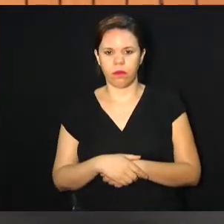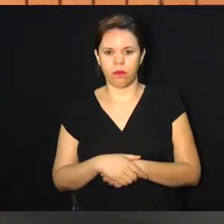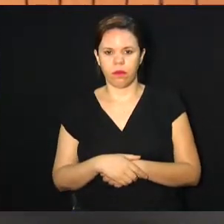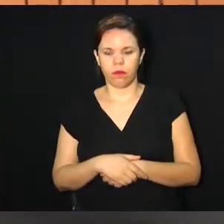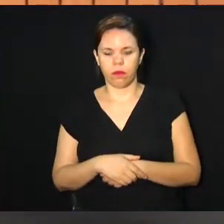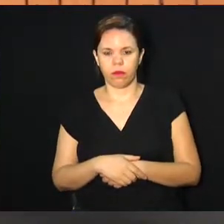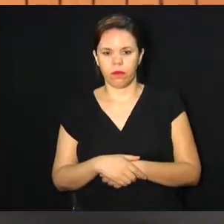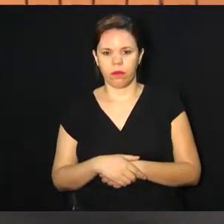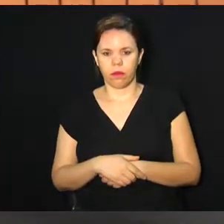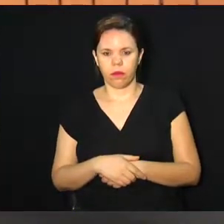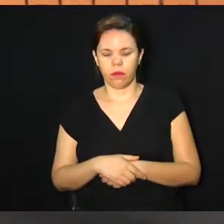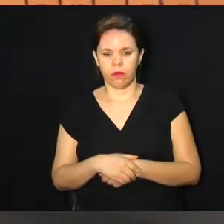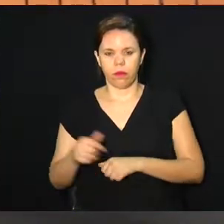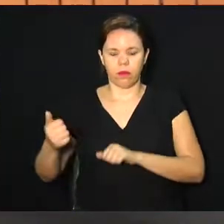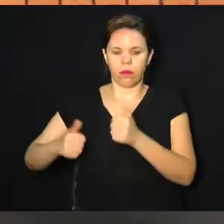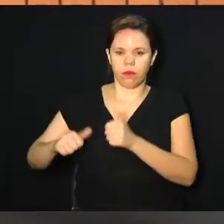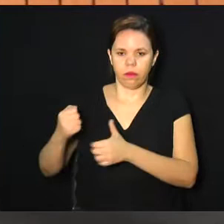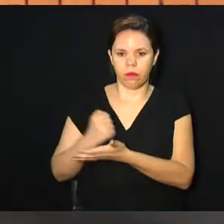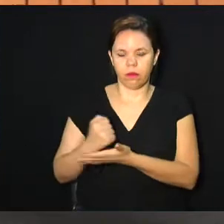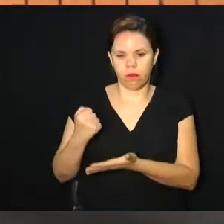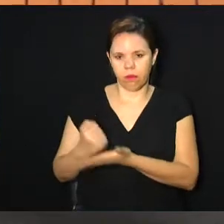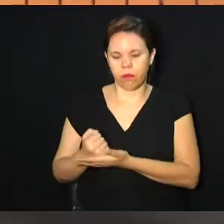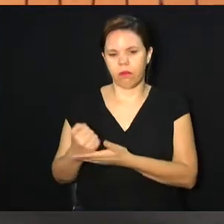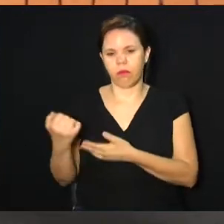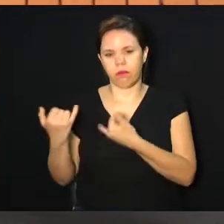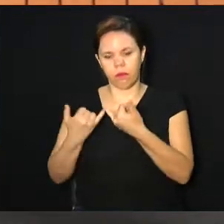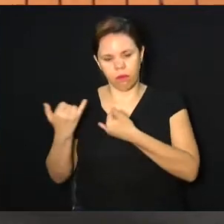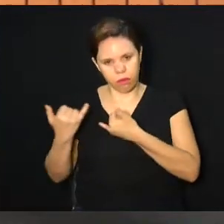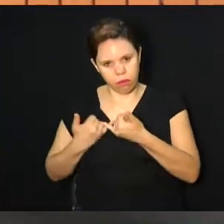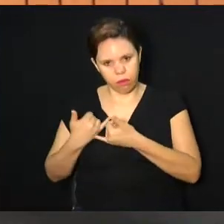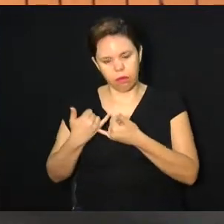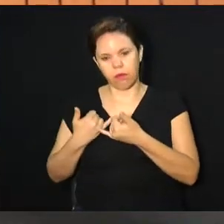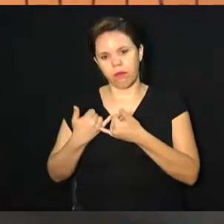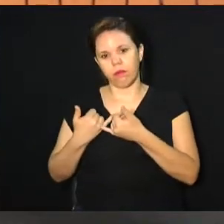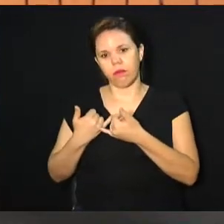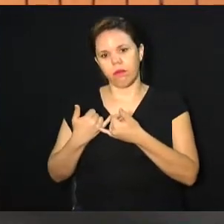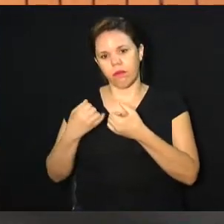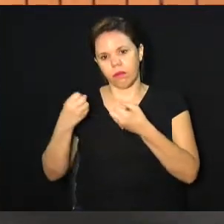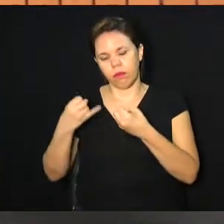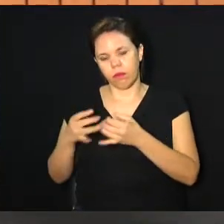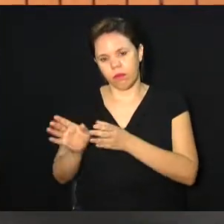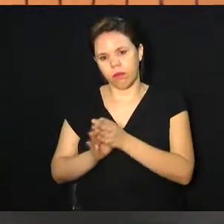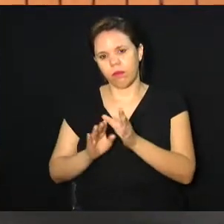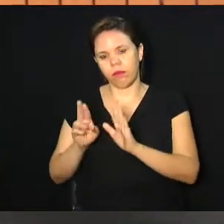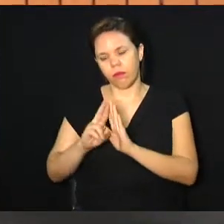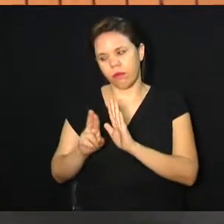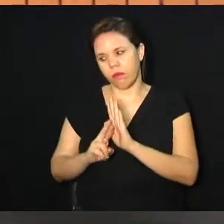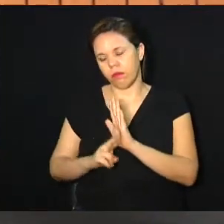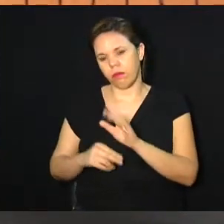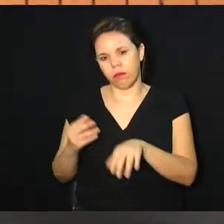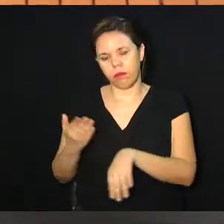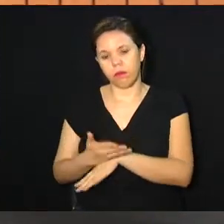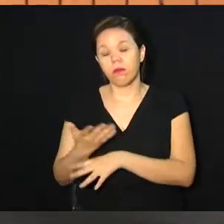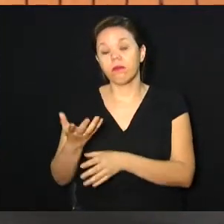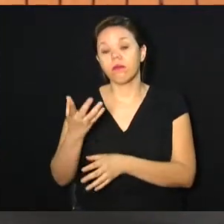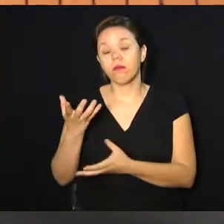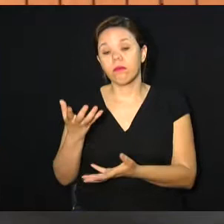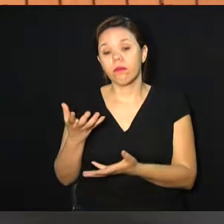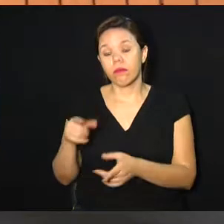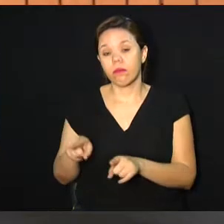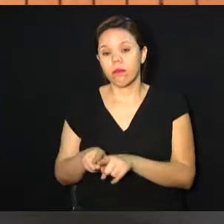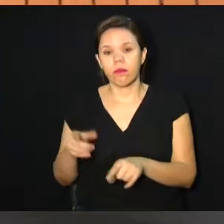O site da licitação, com as informações, com as instruções para participar. Então, mesmo quem está disposto